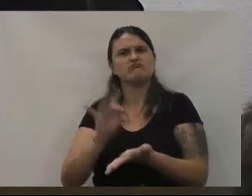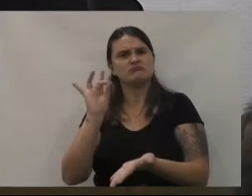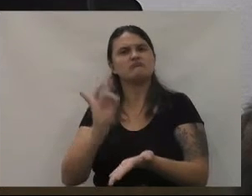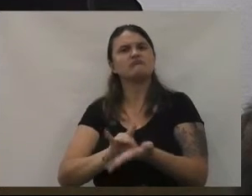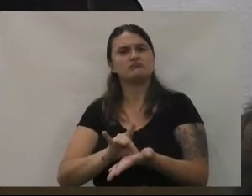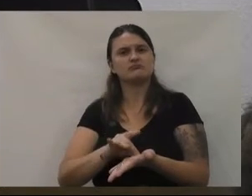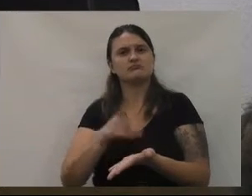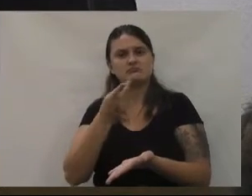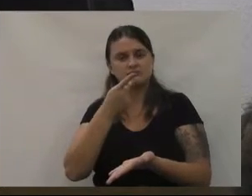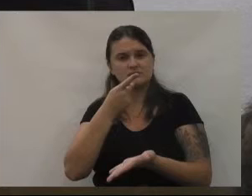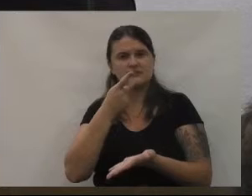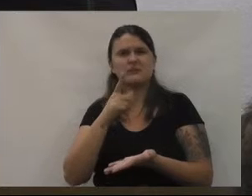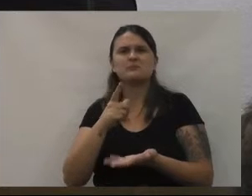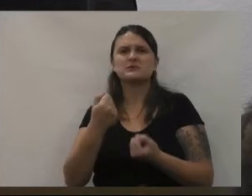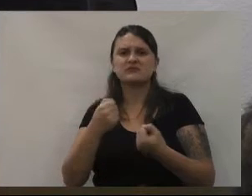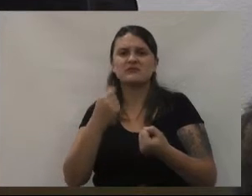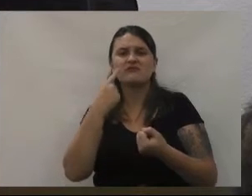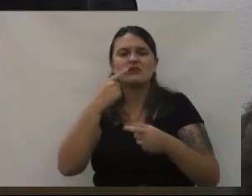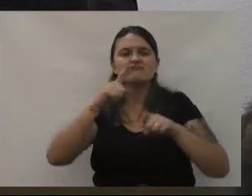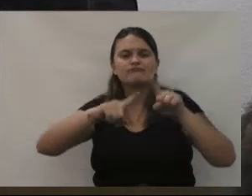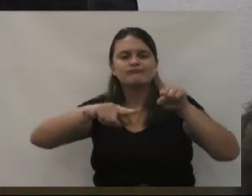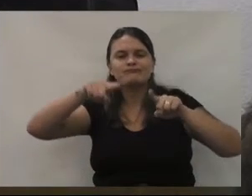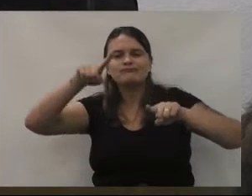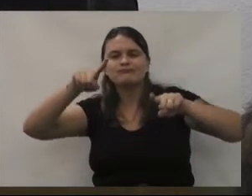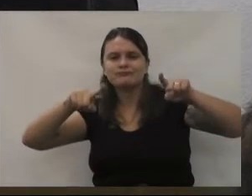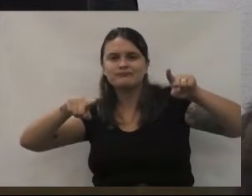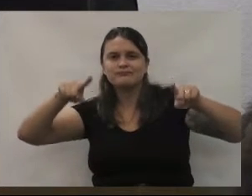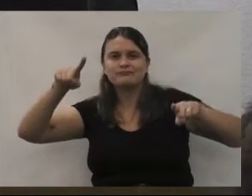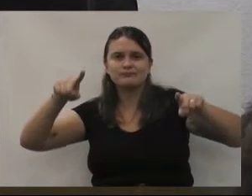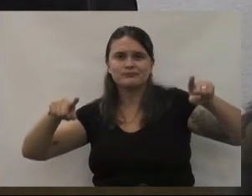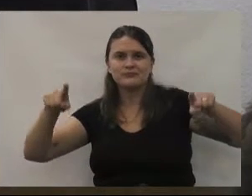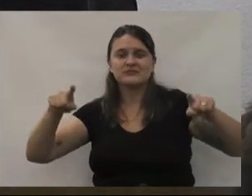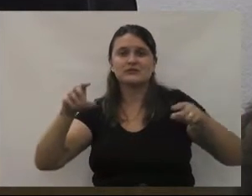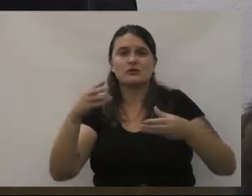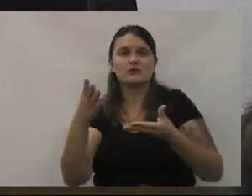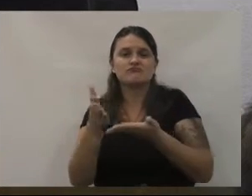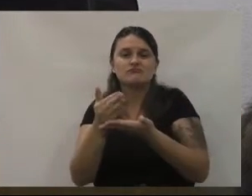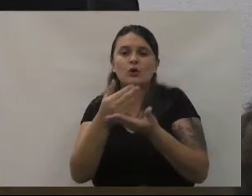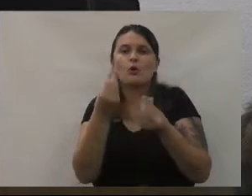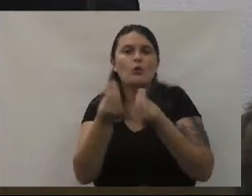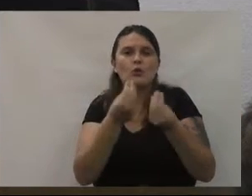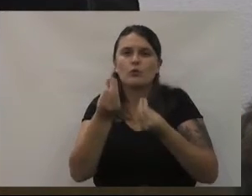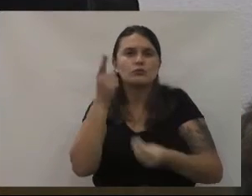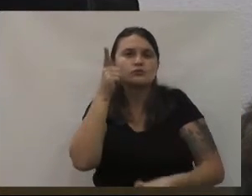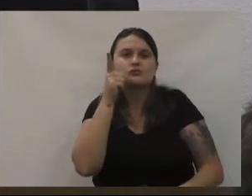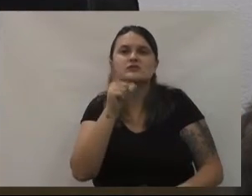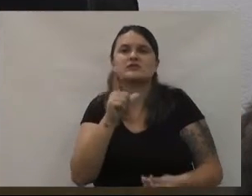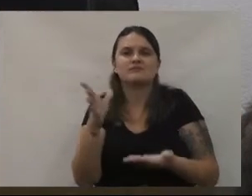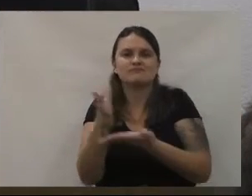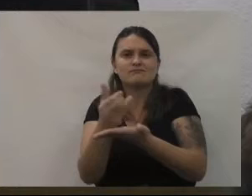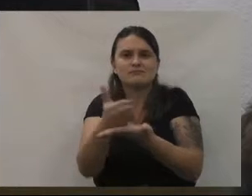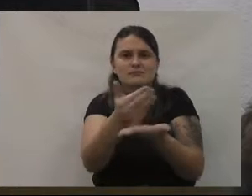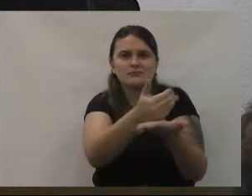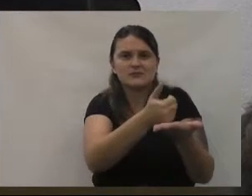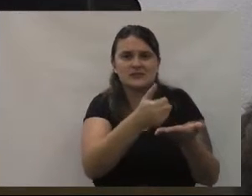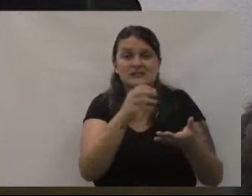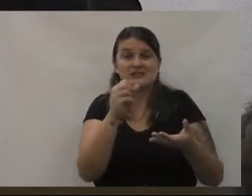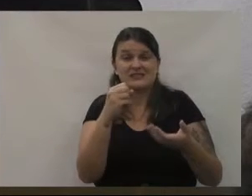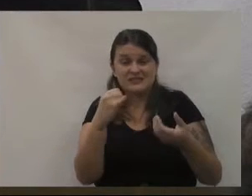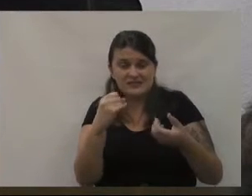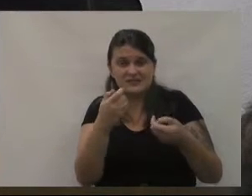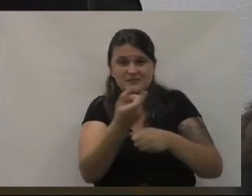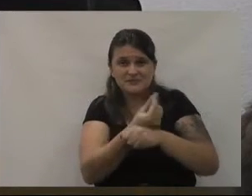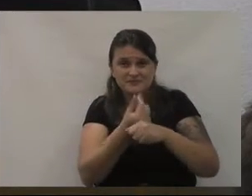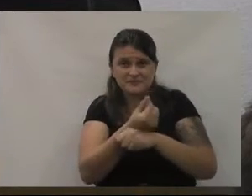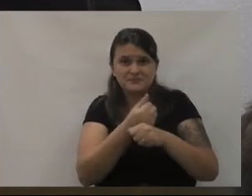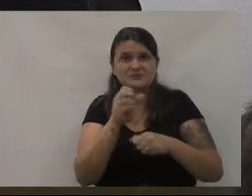que isso depende de uma série de fatores para se arrecadar 1 trilhão de reais. Depende da nossa economia, se houver